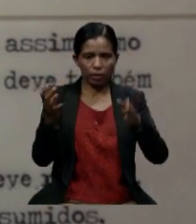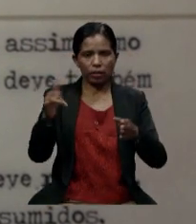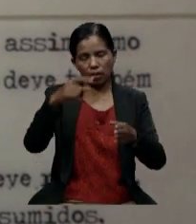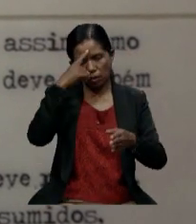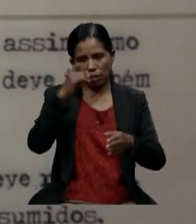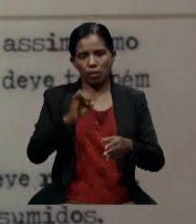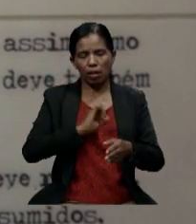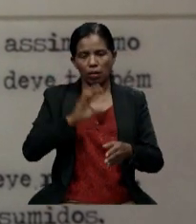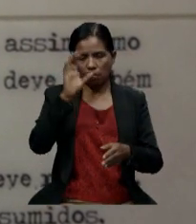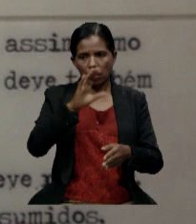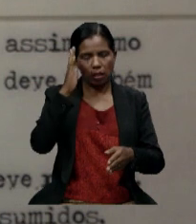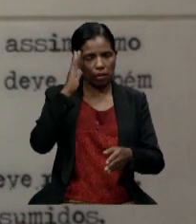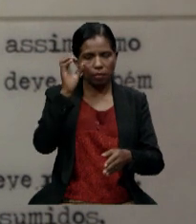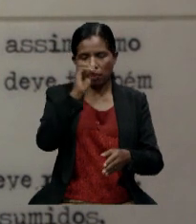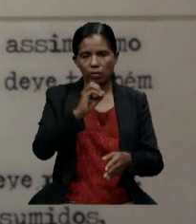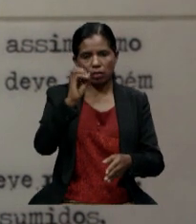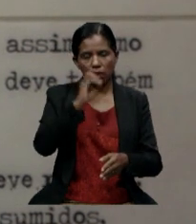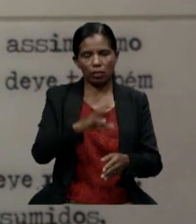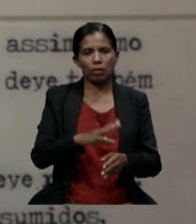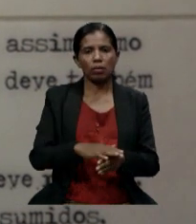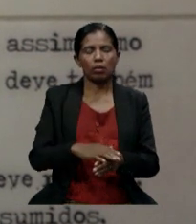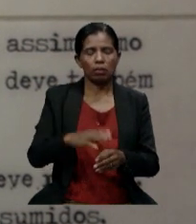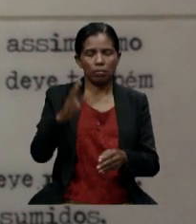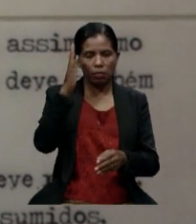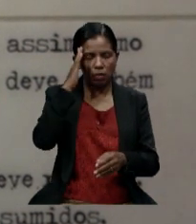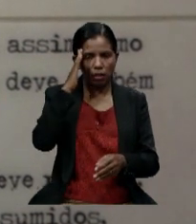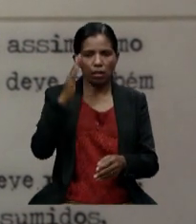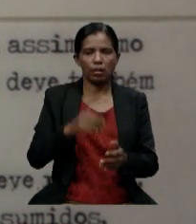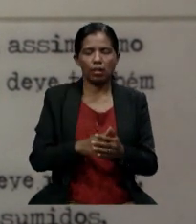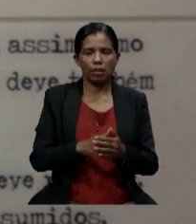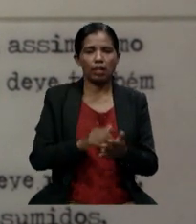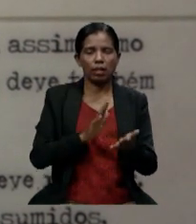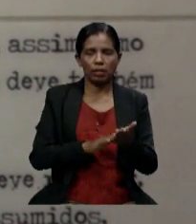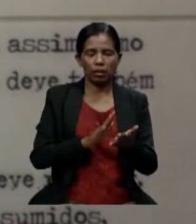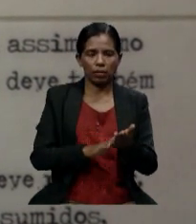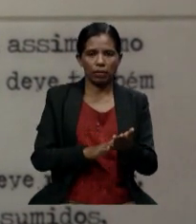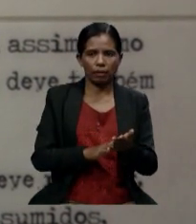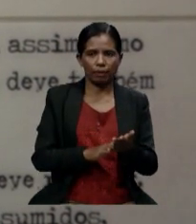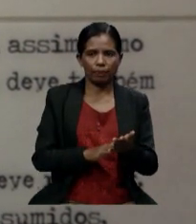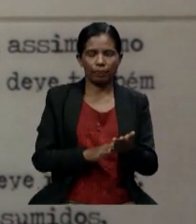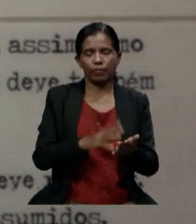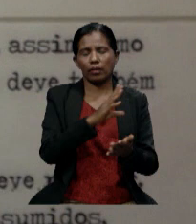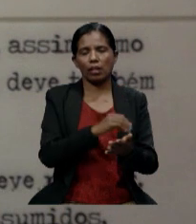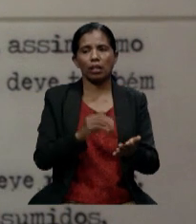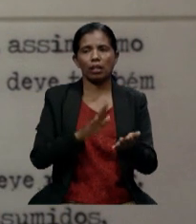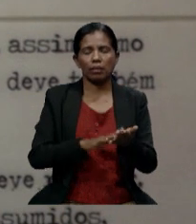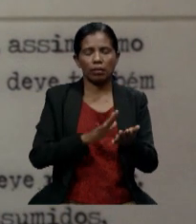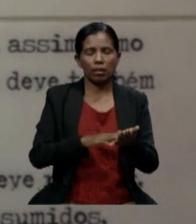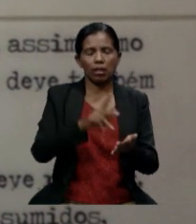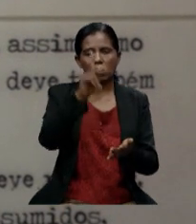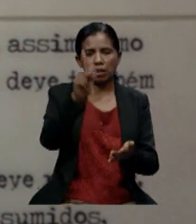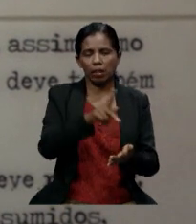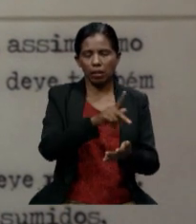u identifica a mi observa no identifica ita nia escola secundário liuliu cristal balide ne